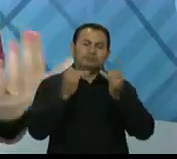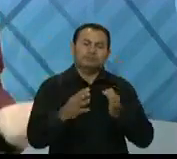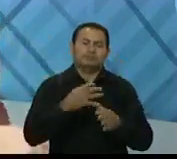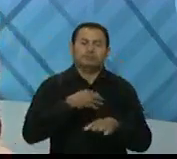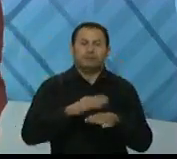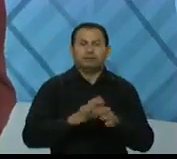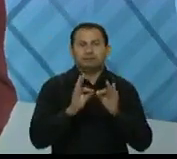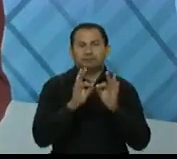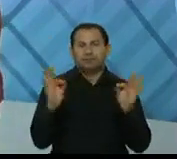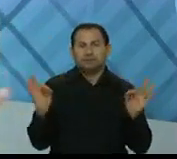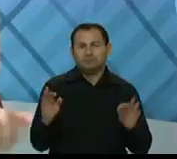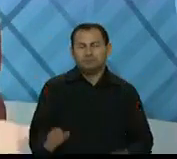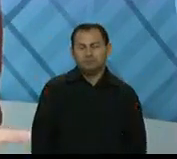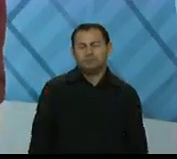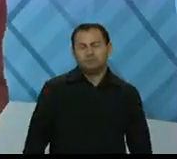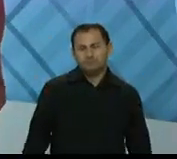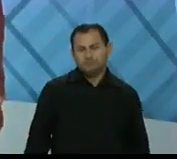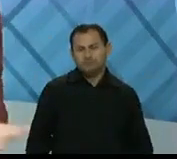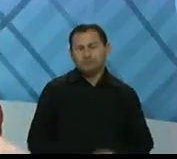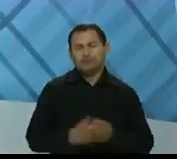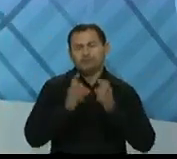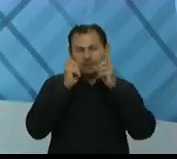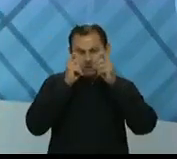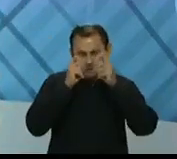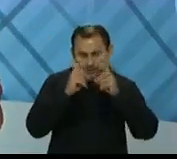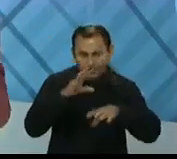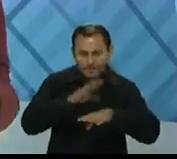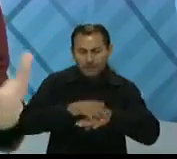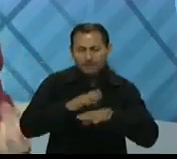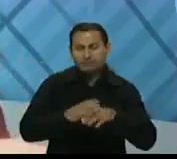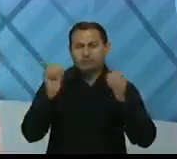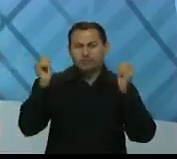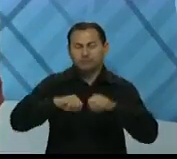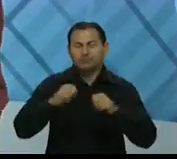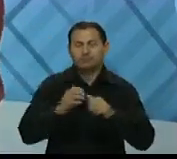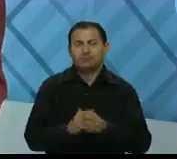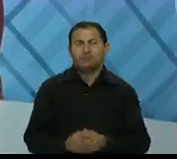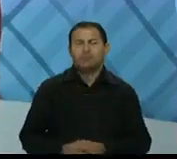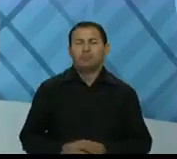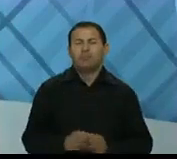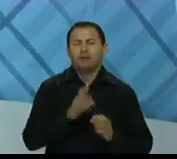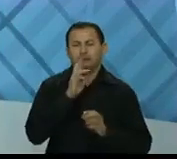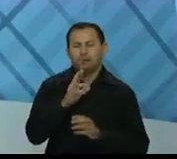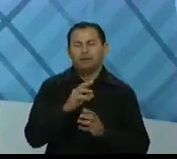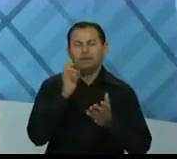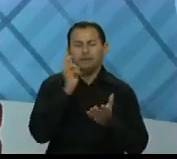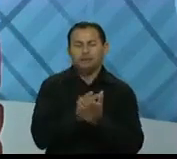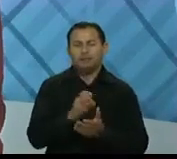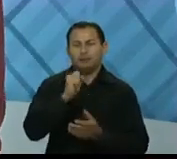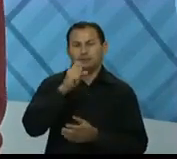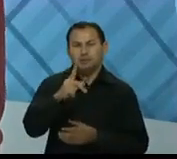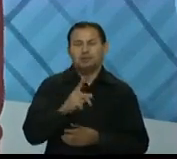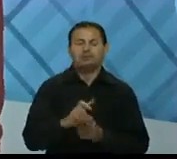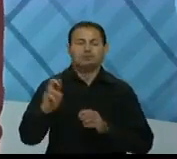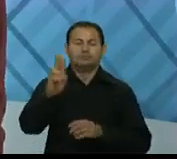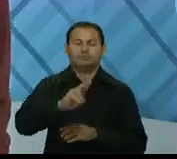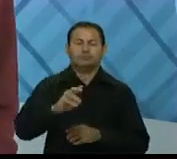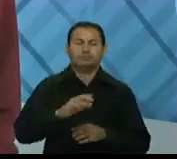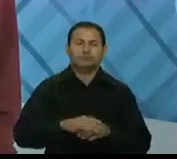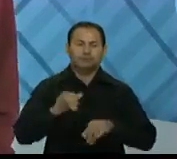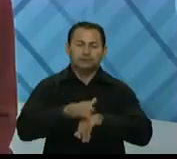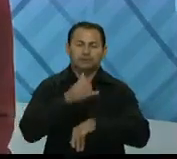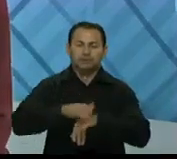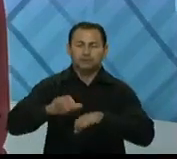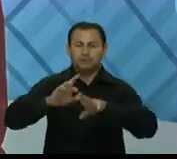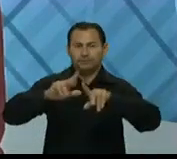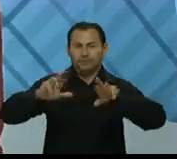de forma mais simplificada. Então, isso que é interessante na matemática, essa possibilidade de resolver uma mesma situação utilizando